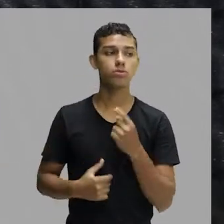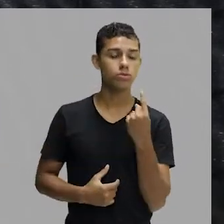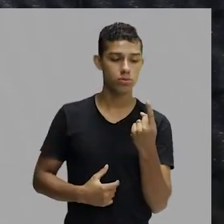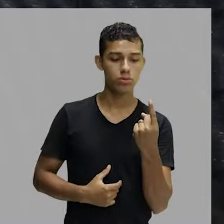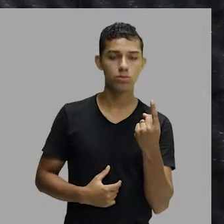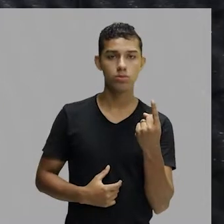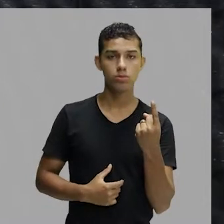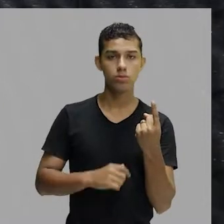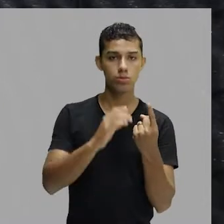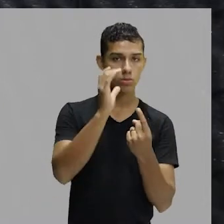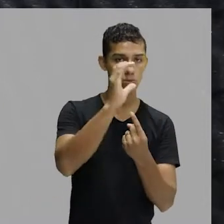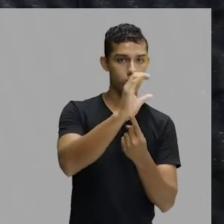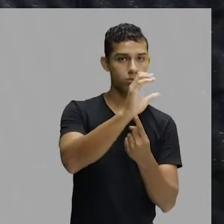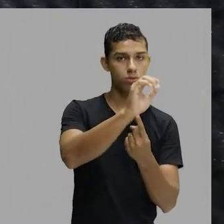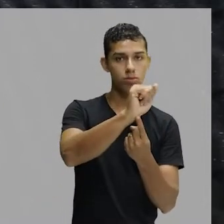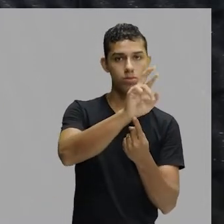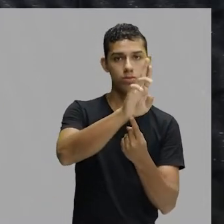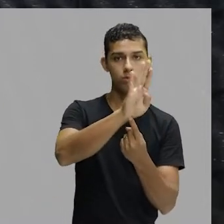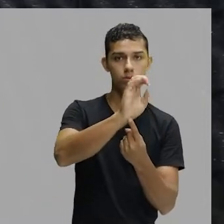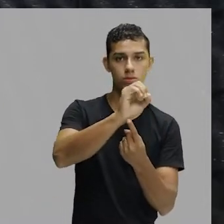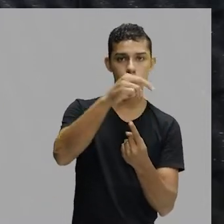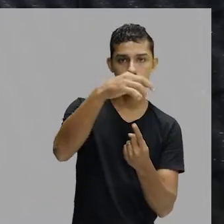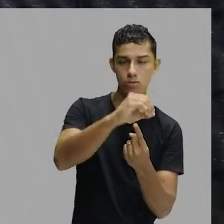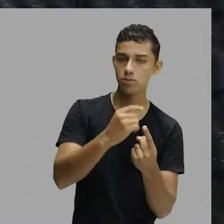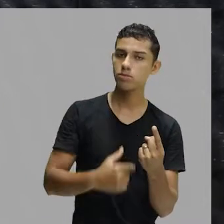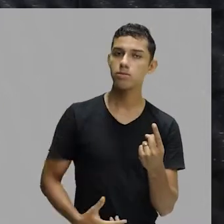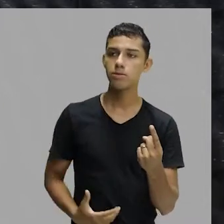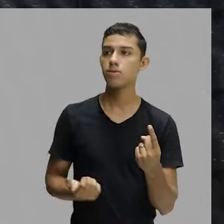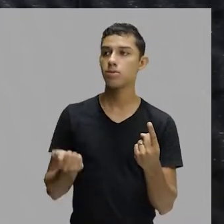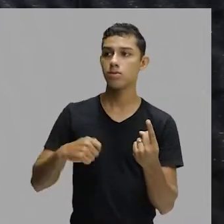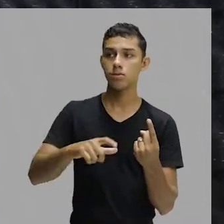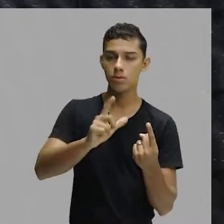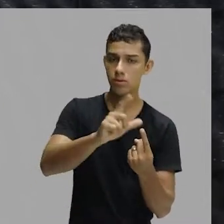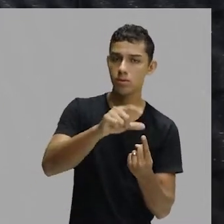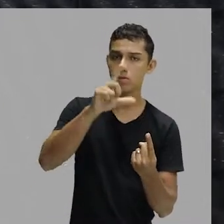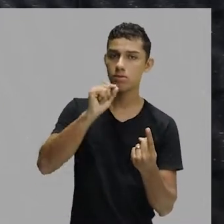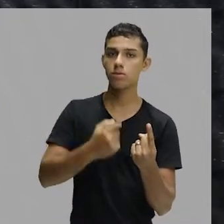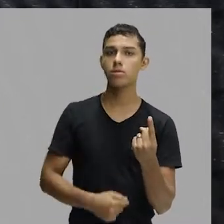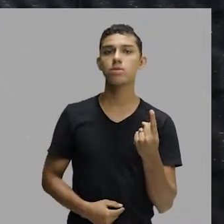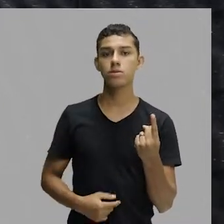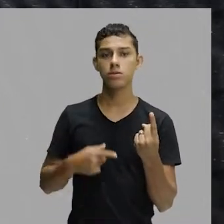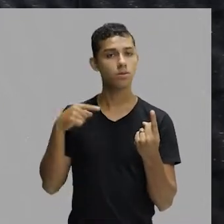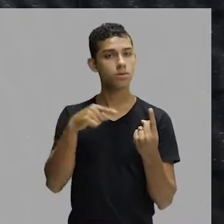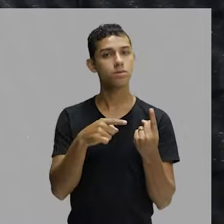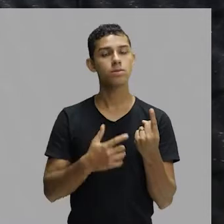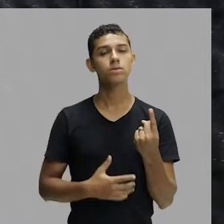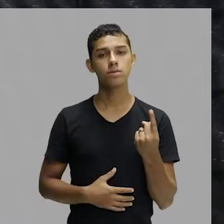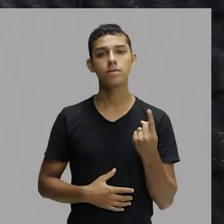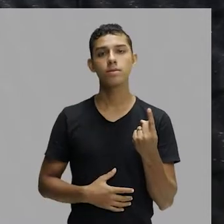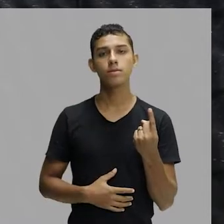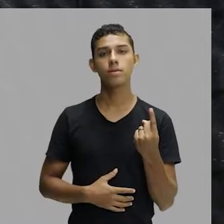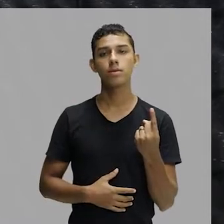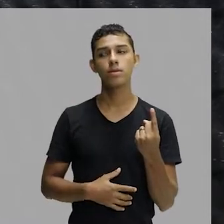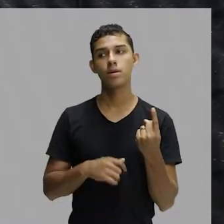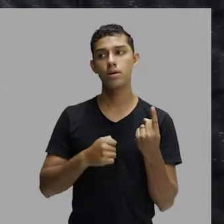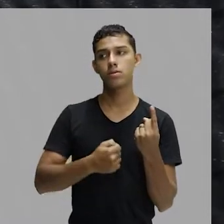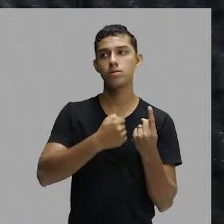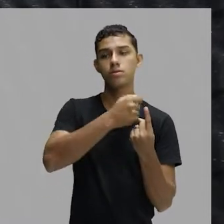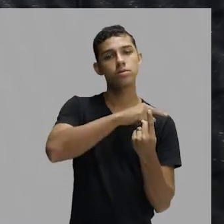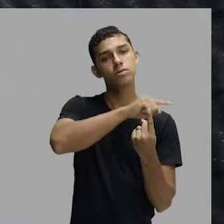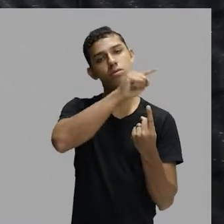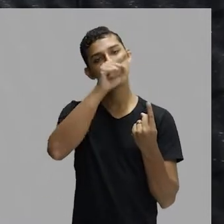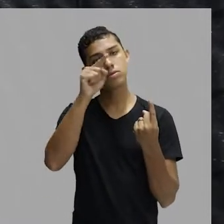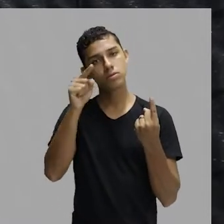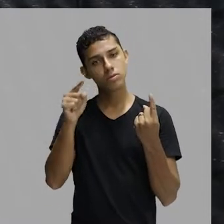1, certo? Então, definir que esse aqui é o carbono 1. E aí eu posso numerar no